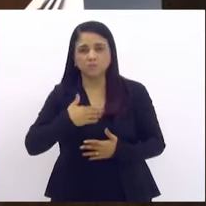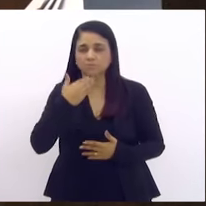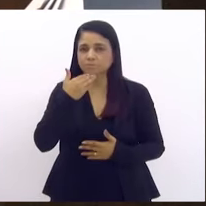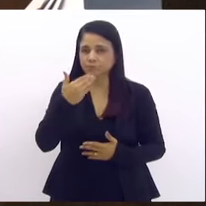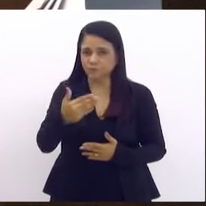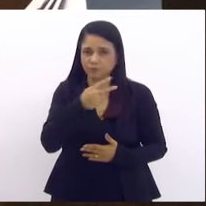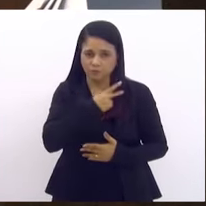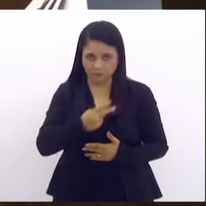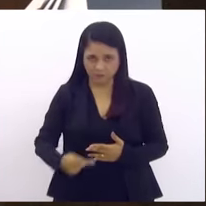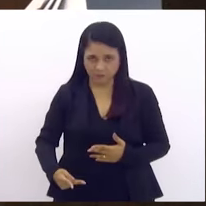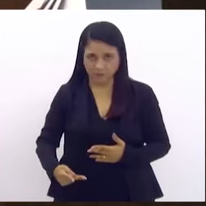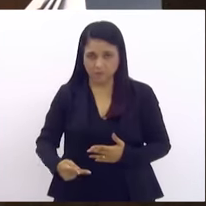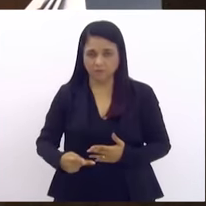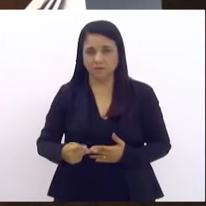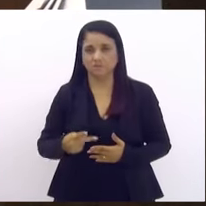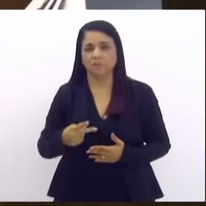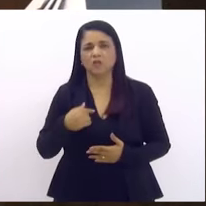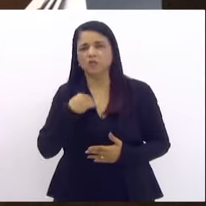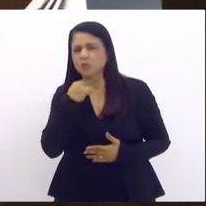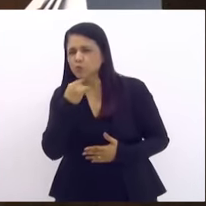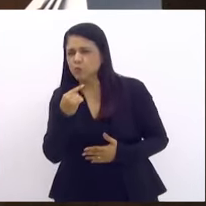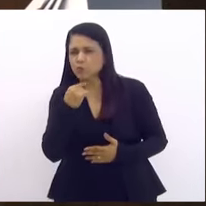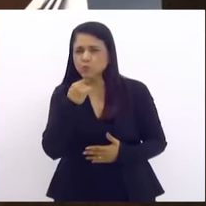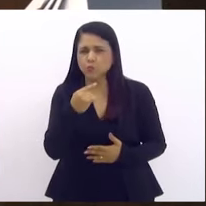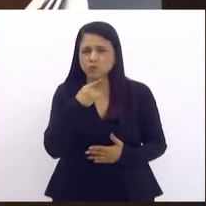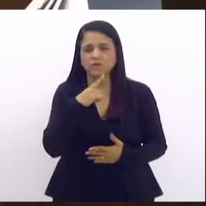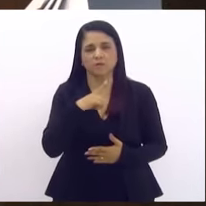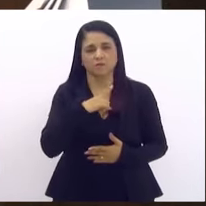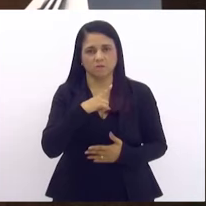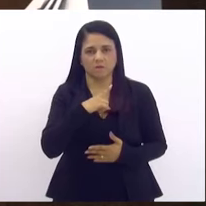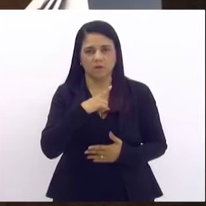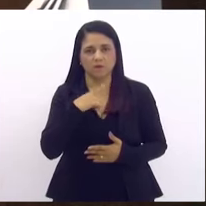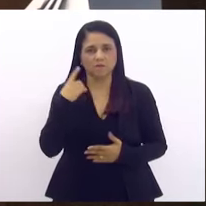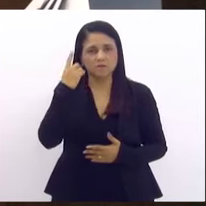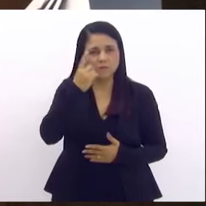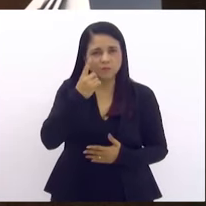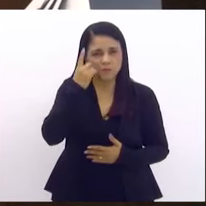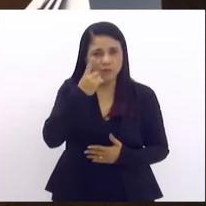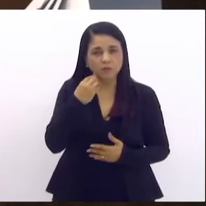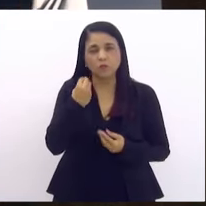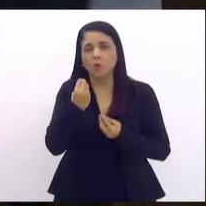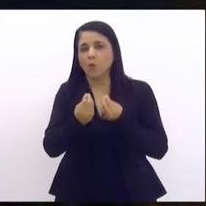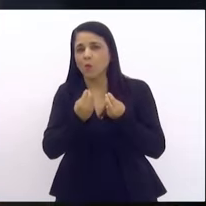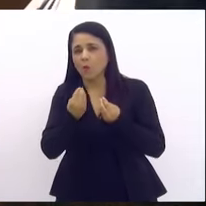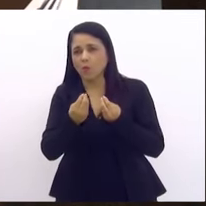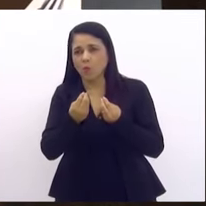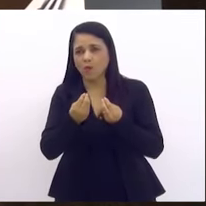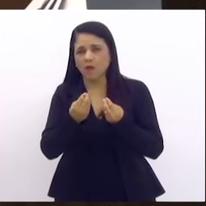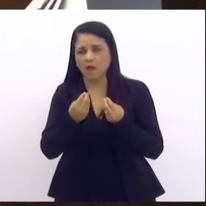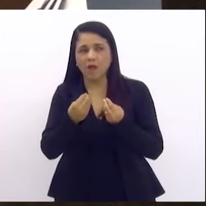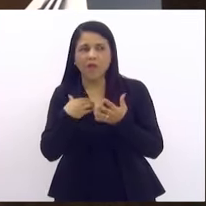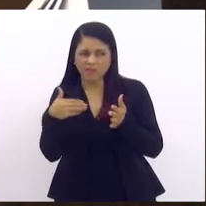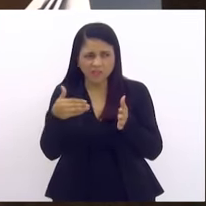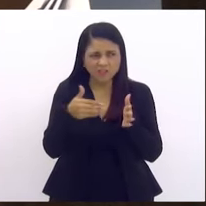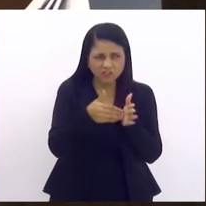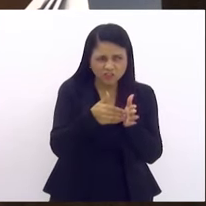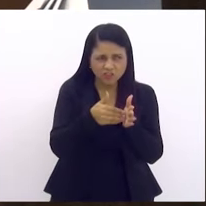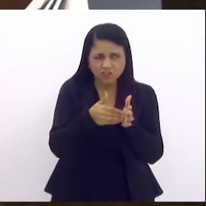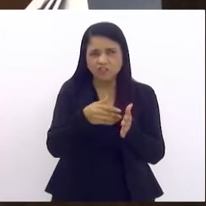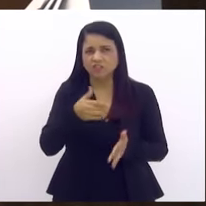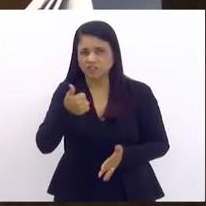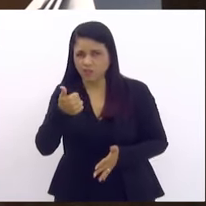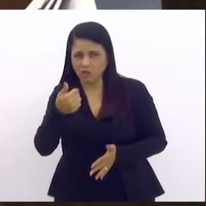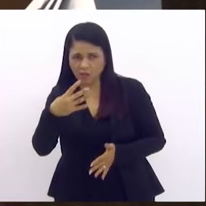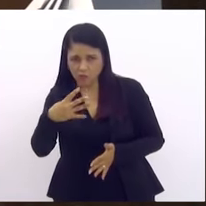presidência eu acho que é uma dúvida de todos os deputados de como realizar é 14 de como realizar essas emendas a